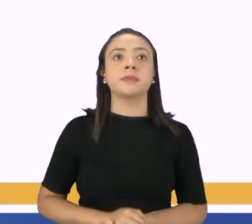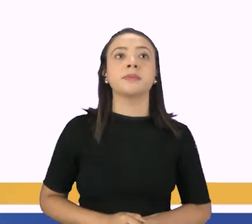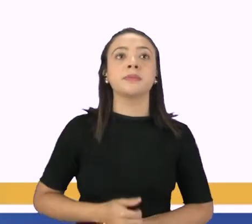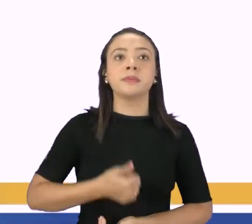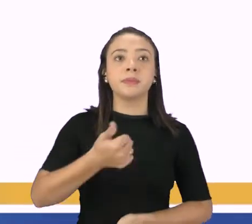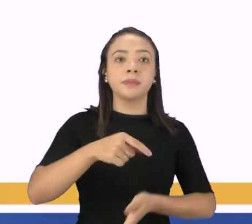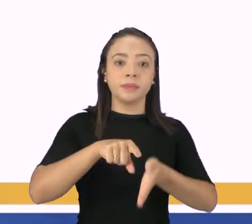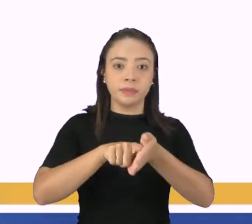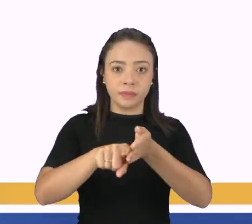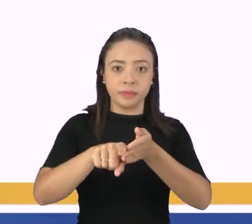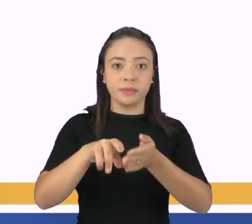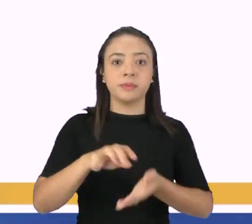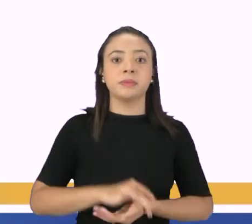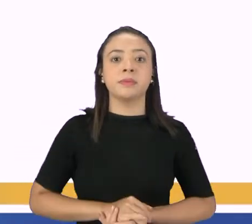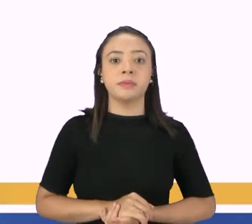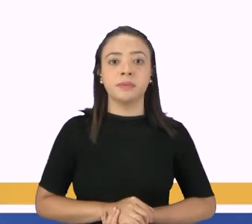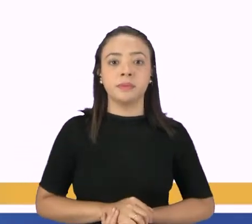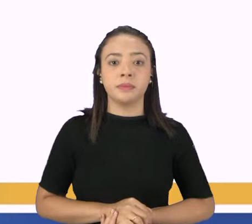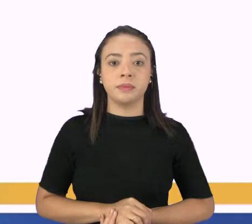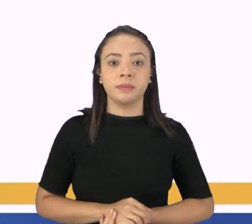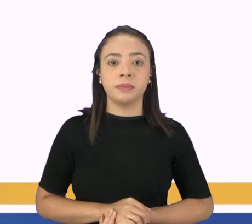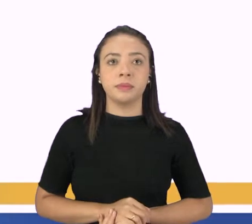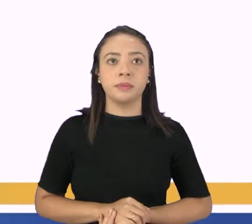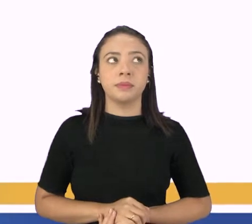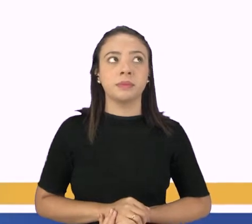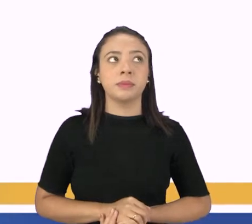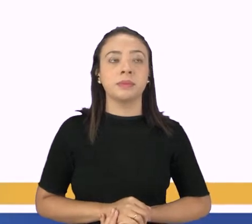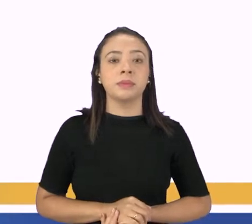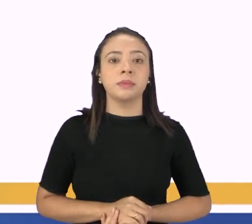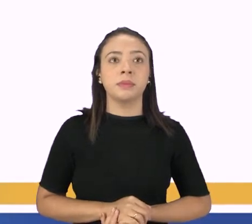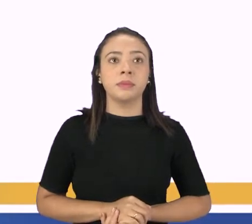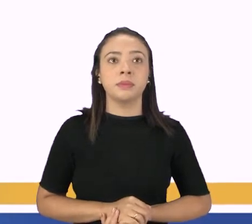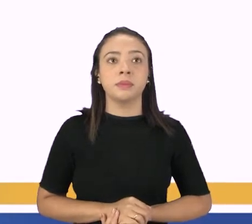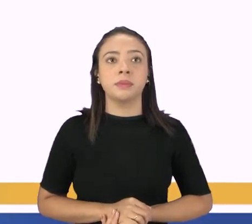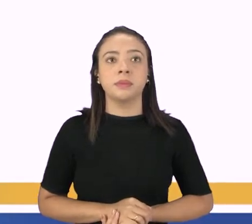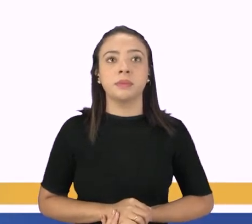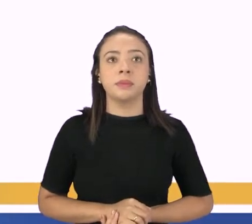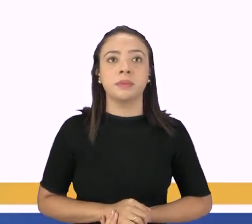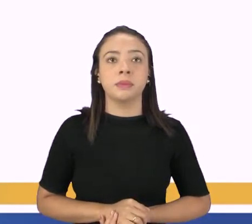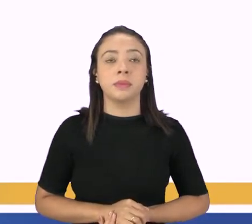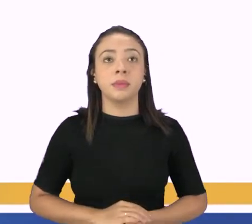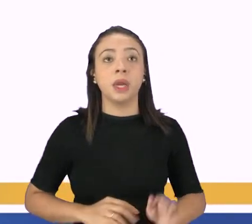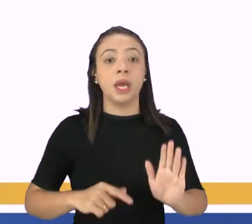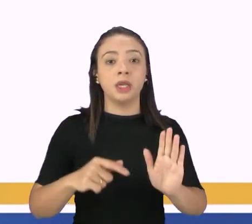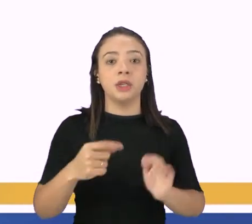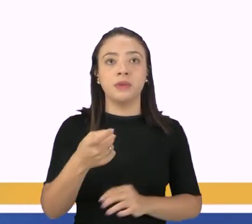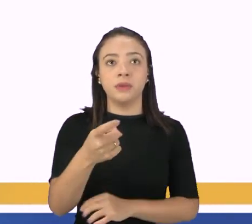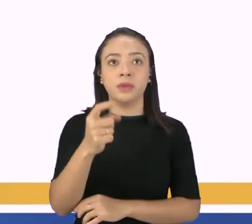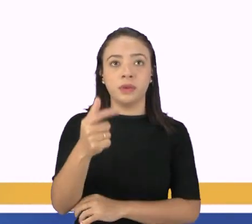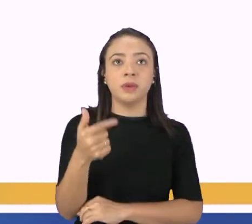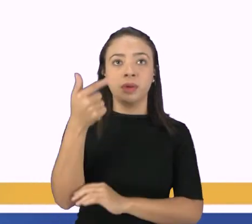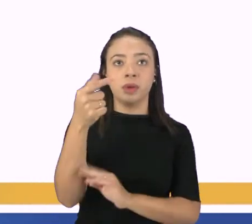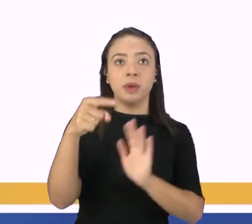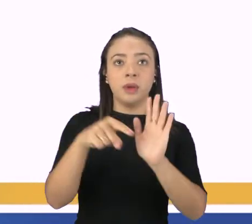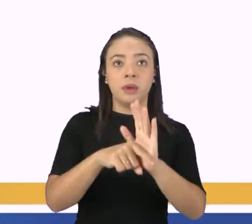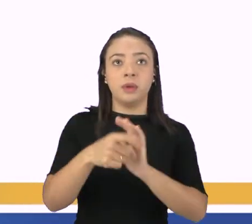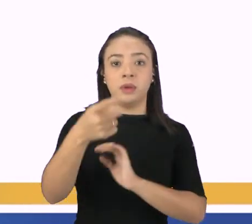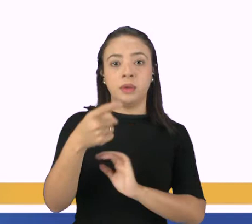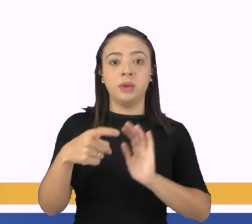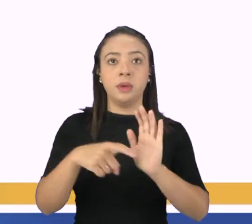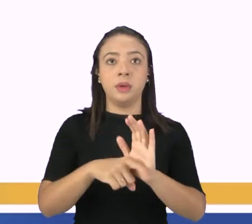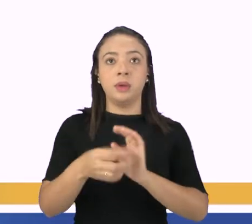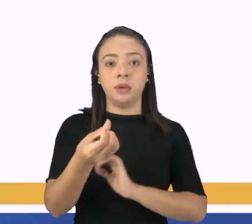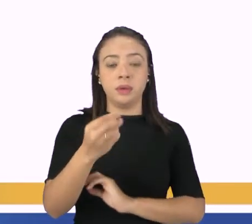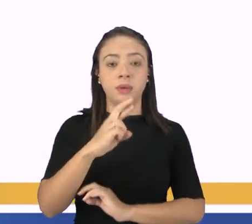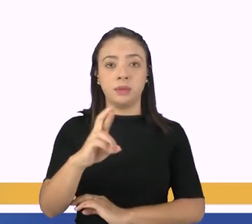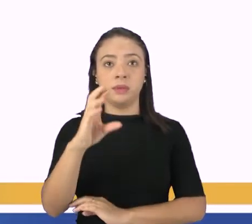exercício. Vamos resolver a equação x² menos x menos 6 igual a zero usando a fórmula resolutiva,